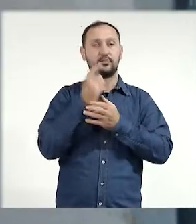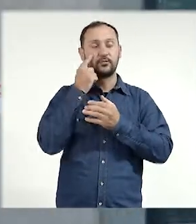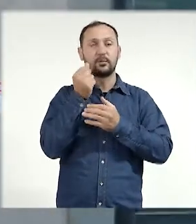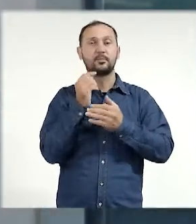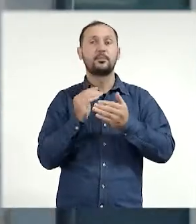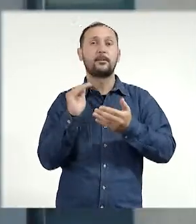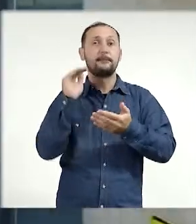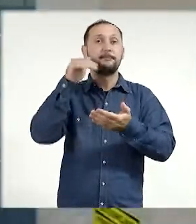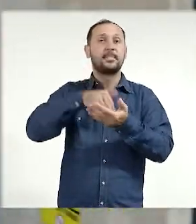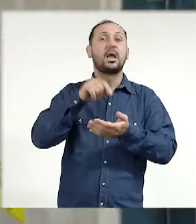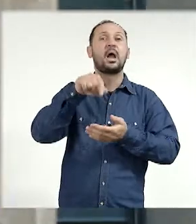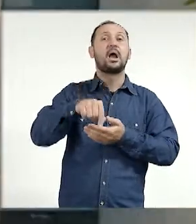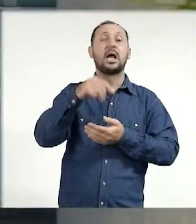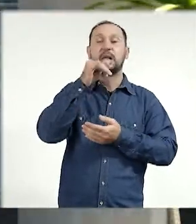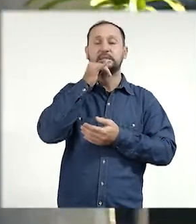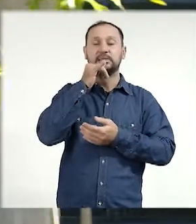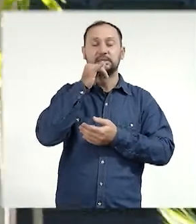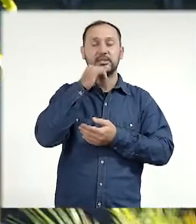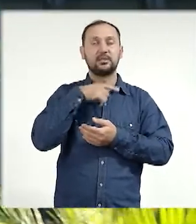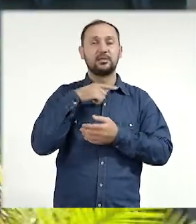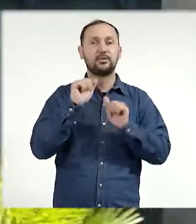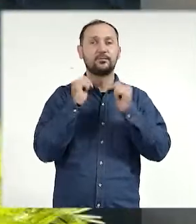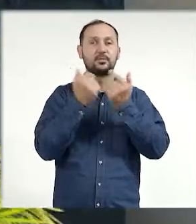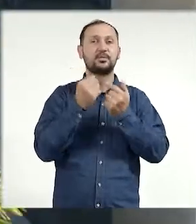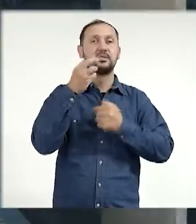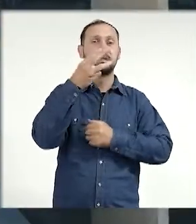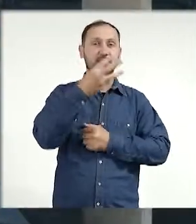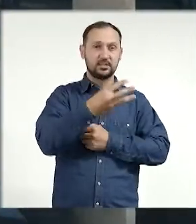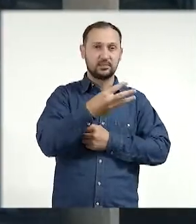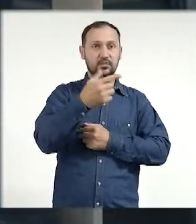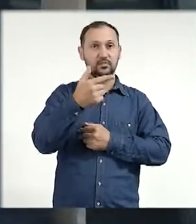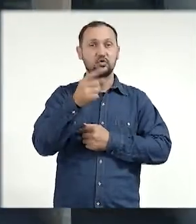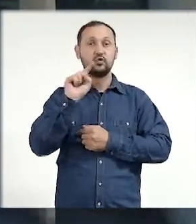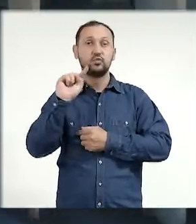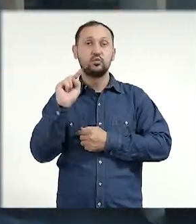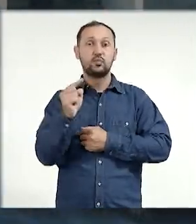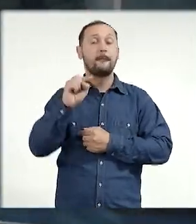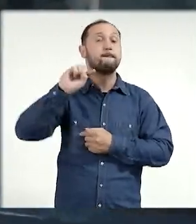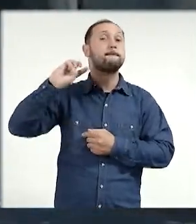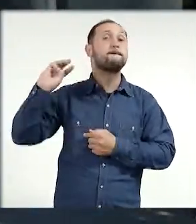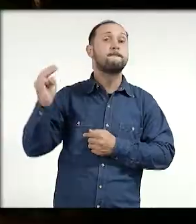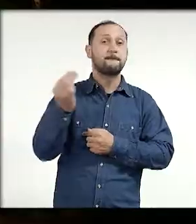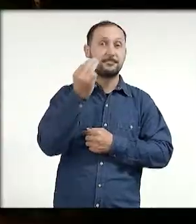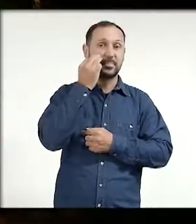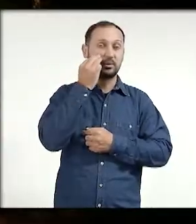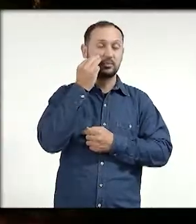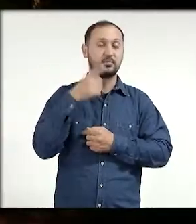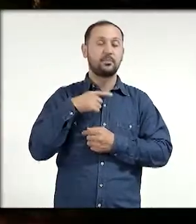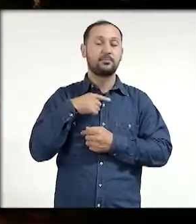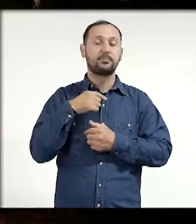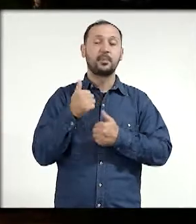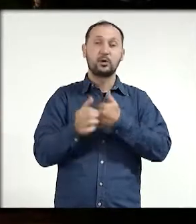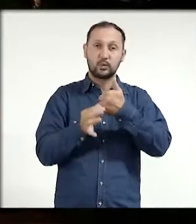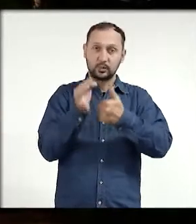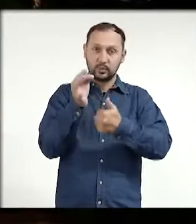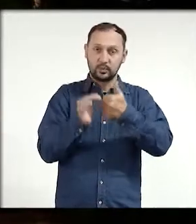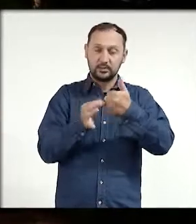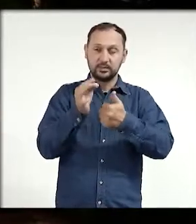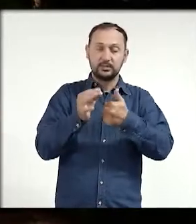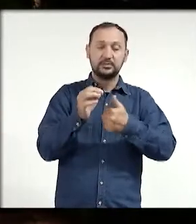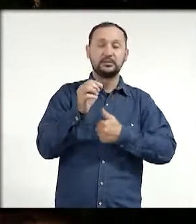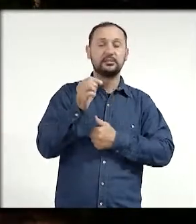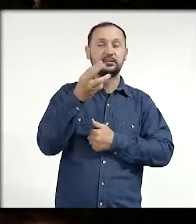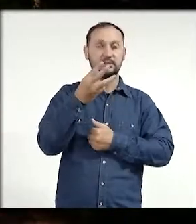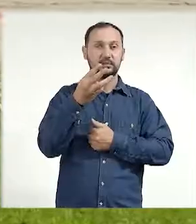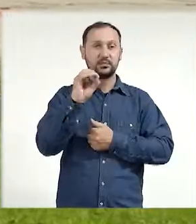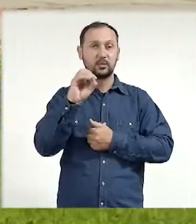máximo previsto para a Assembleia Legislativa está estimado em pouco mais de 321 milhões de reais. Para o Tribunal de Contas,